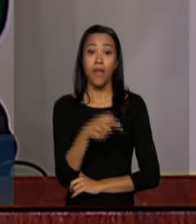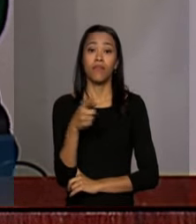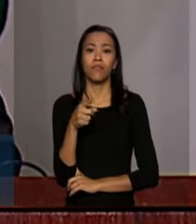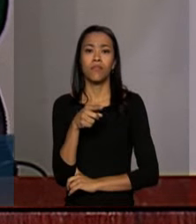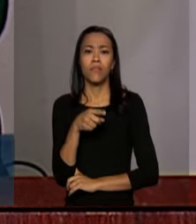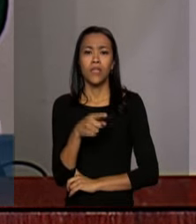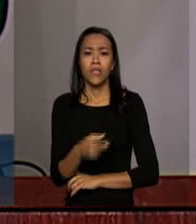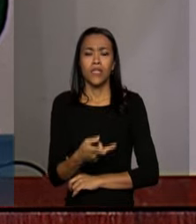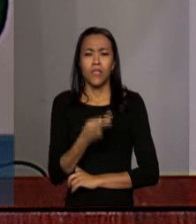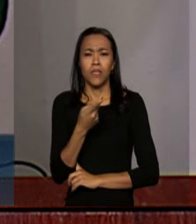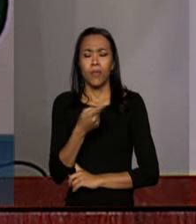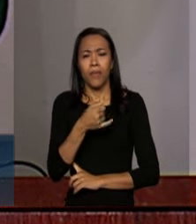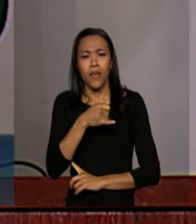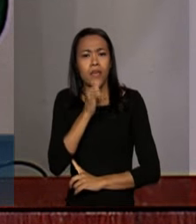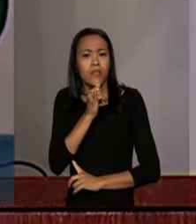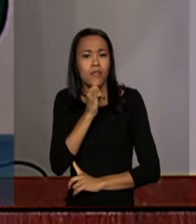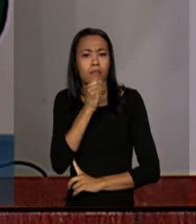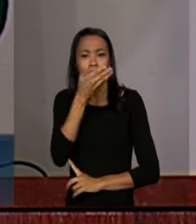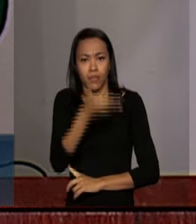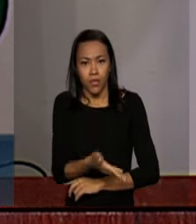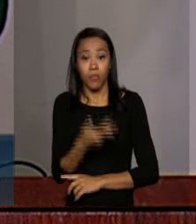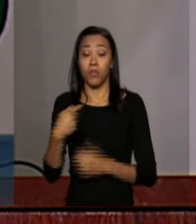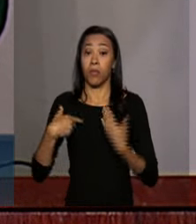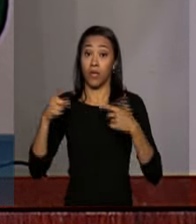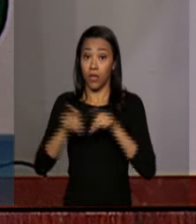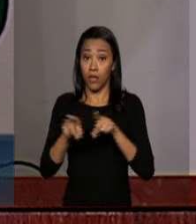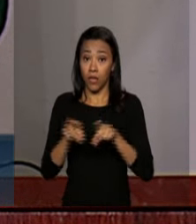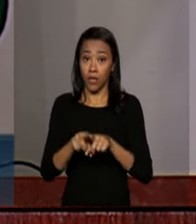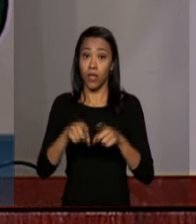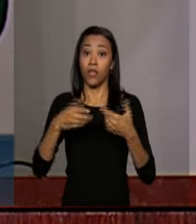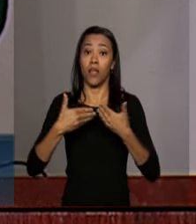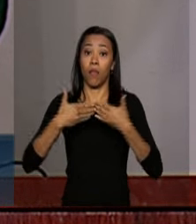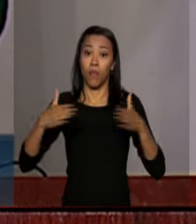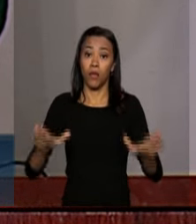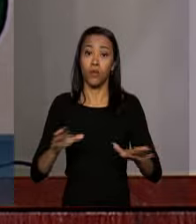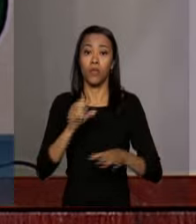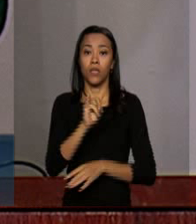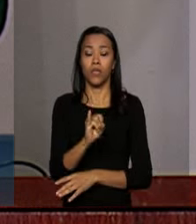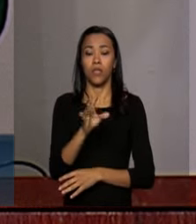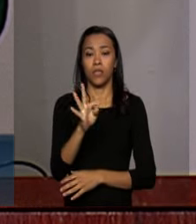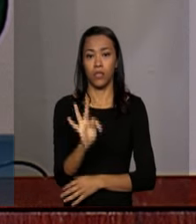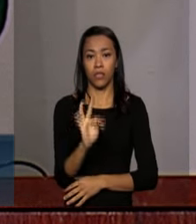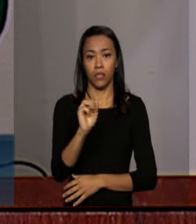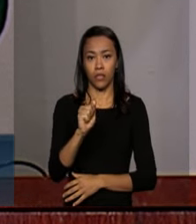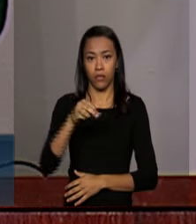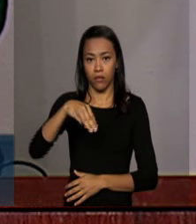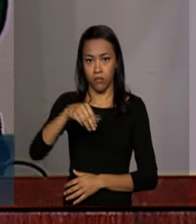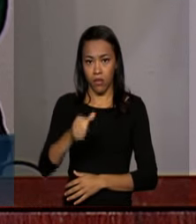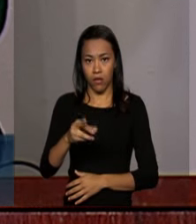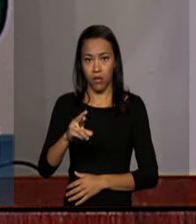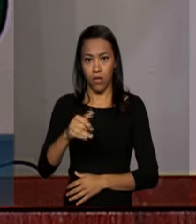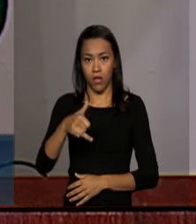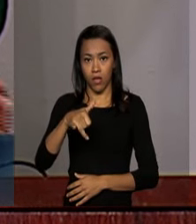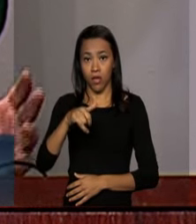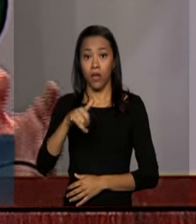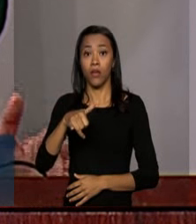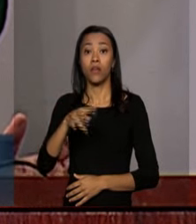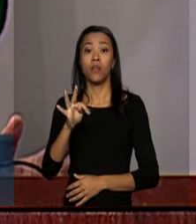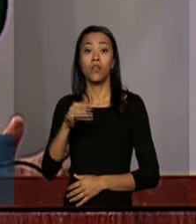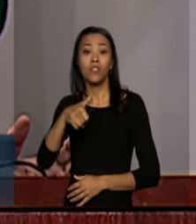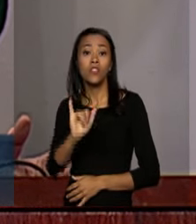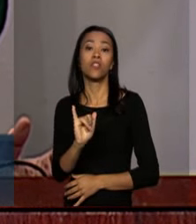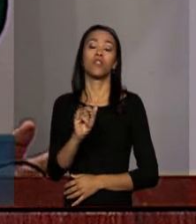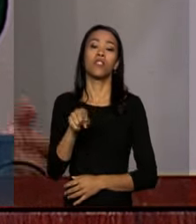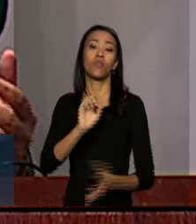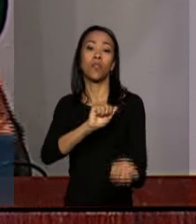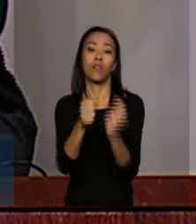não exaustivos da abertura do Itamaraty à sociedade civil e de sua adaptação aos novos tempos. Entendemos,